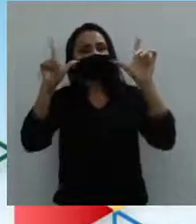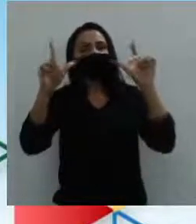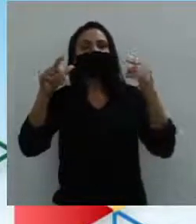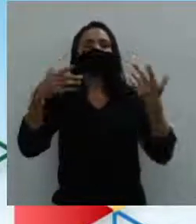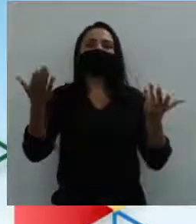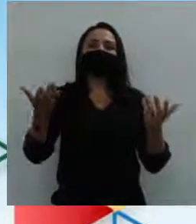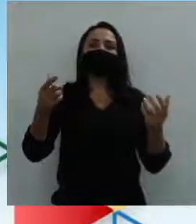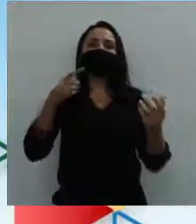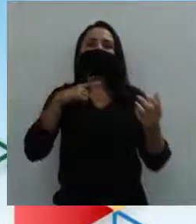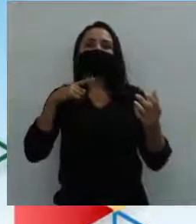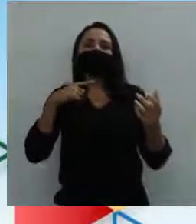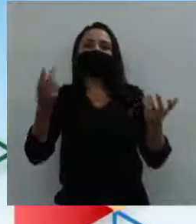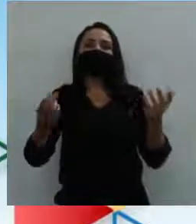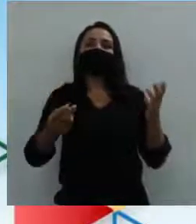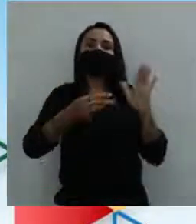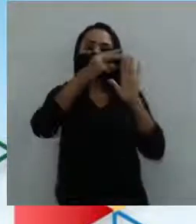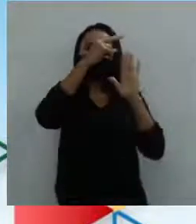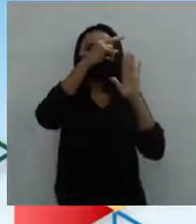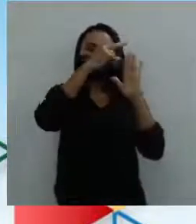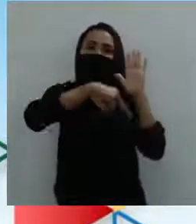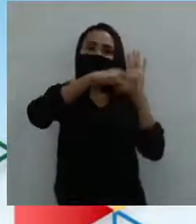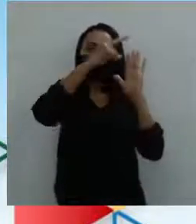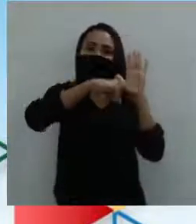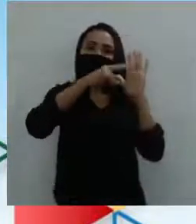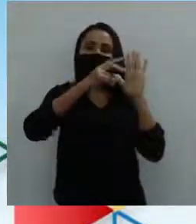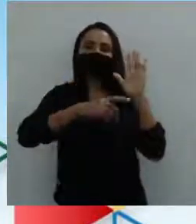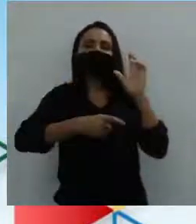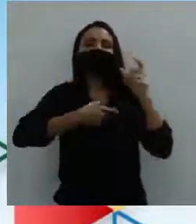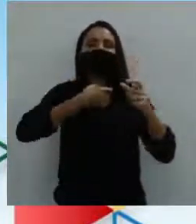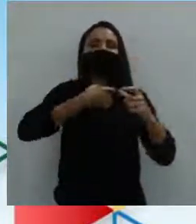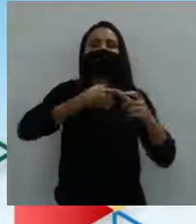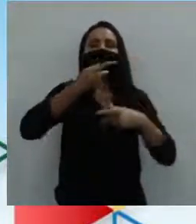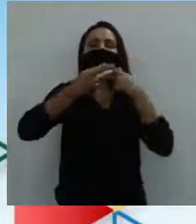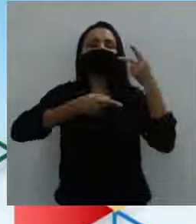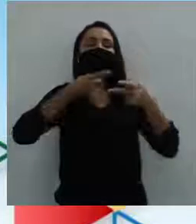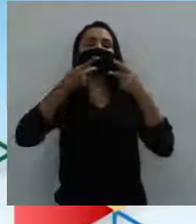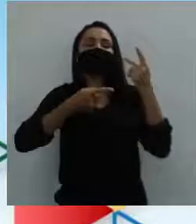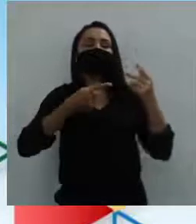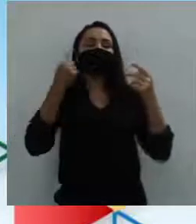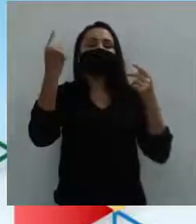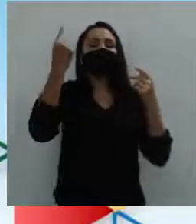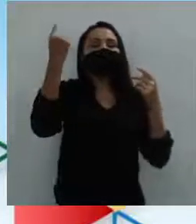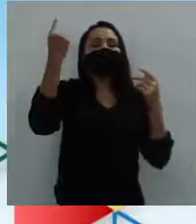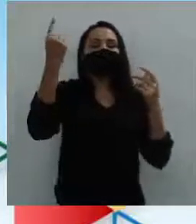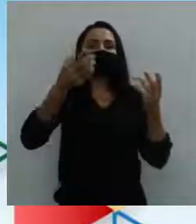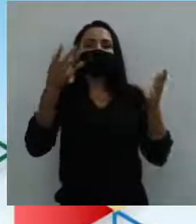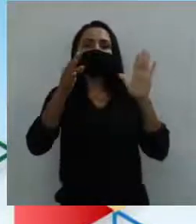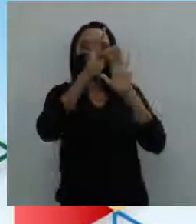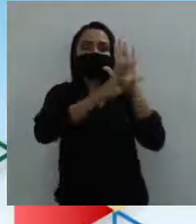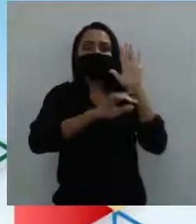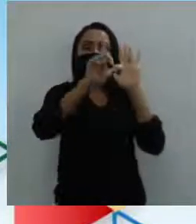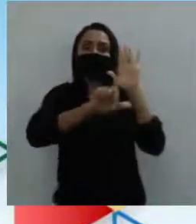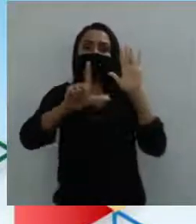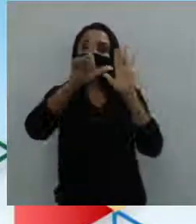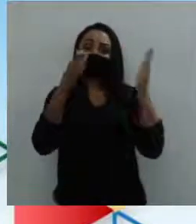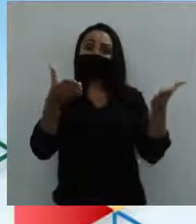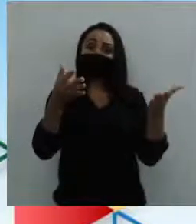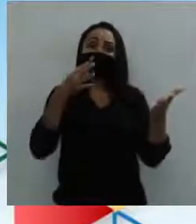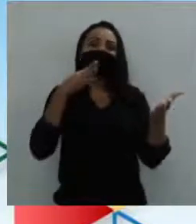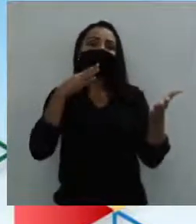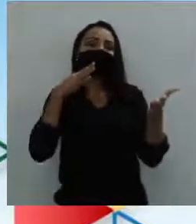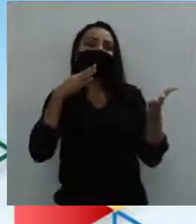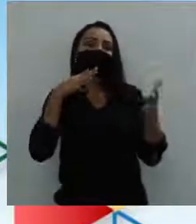temos leitura em voz alta de textos literários. Então, hoje, vamos conhecer